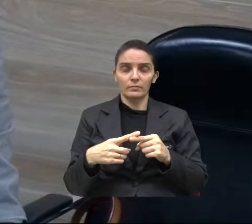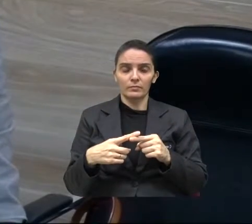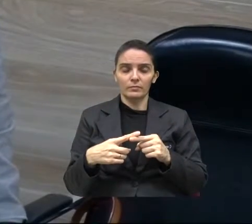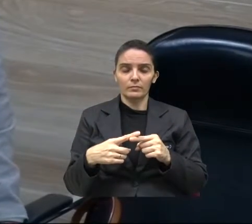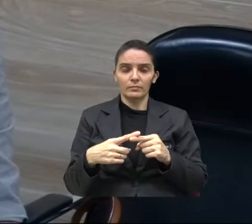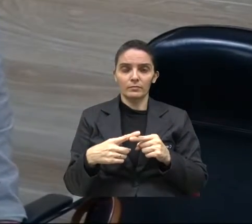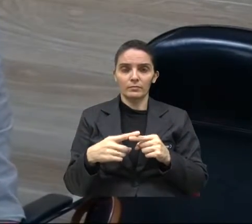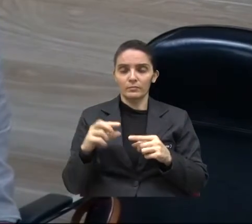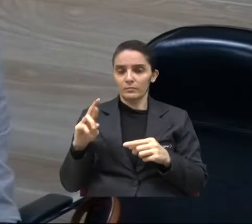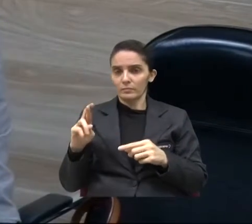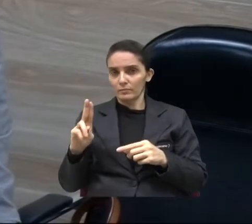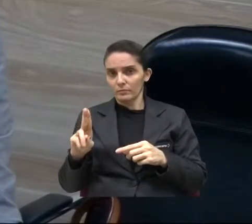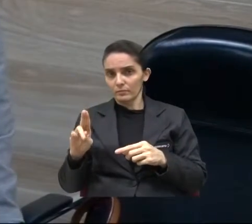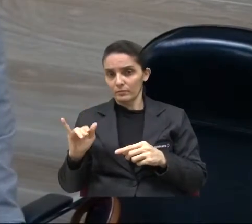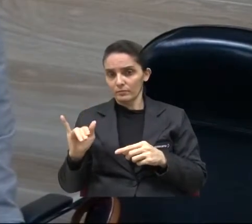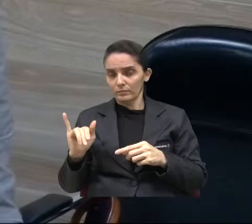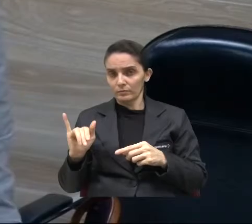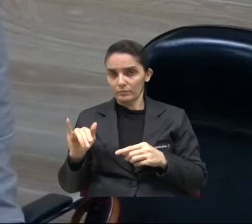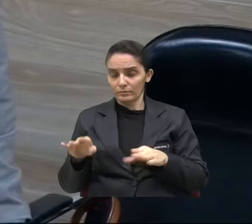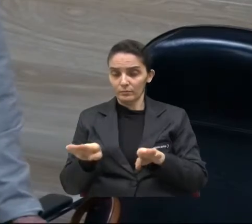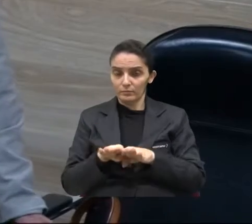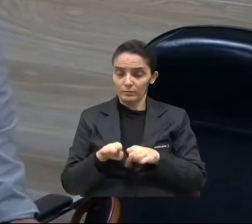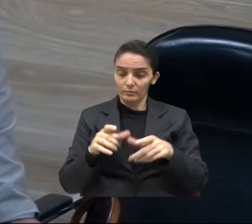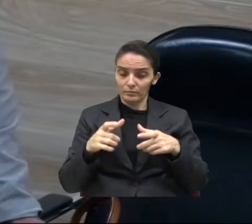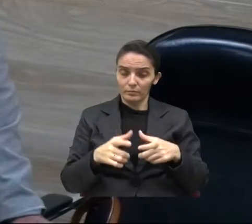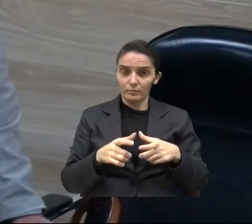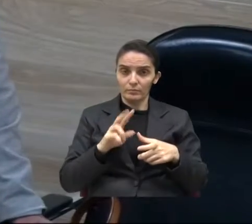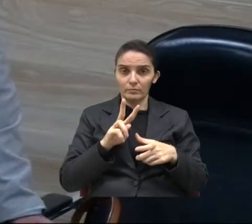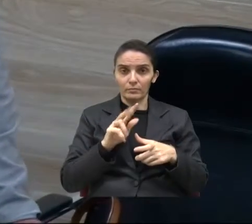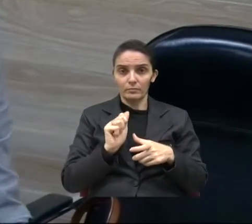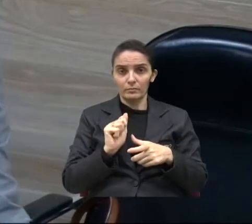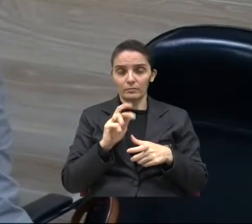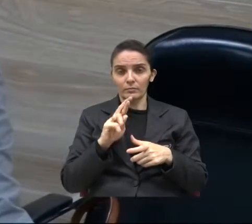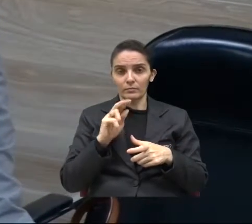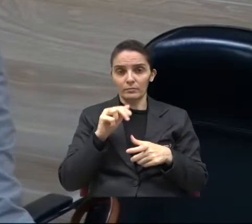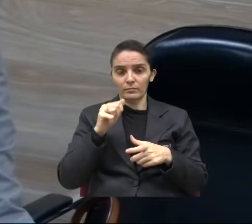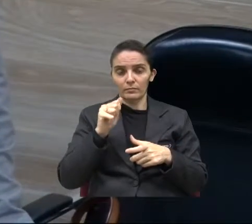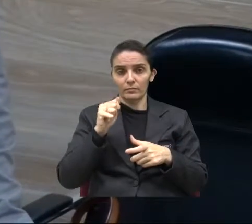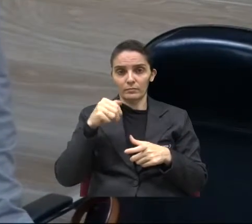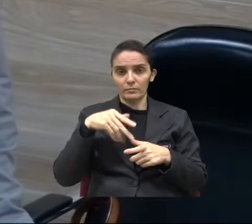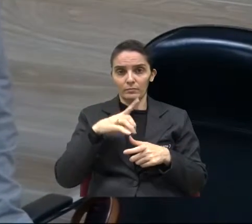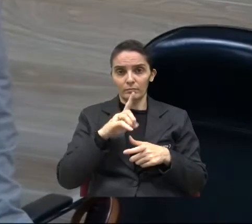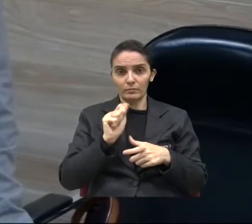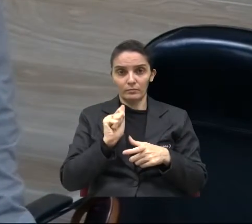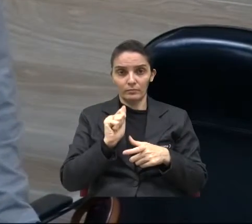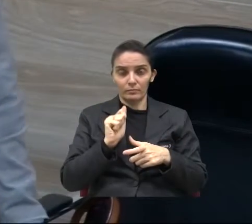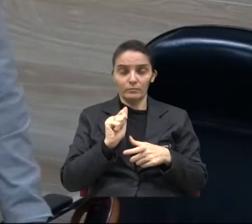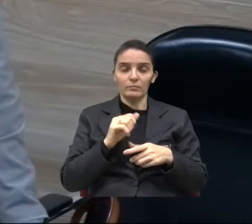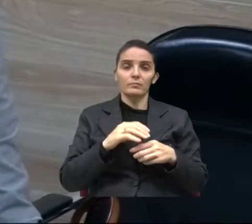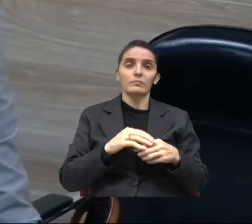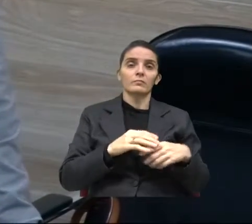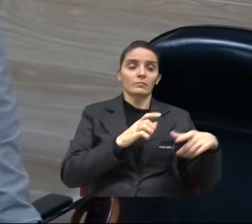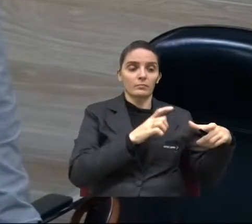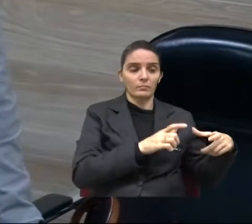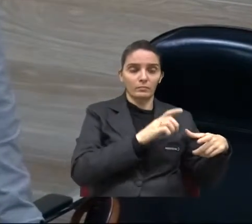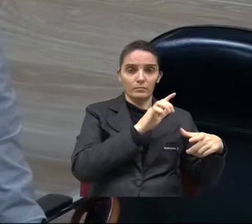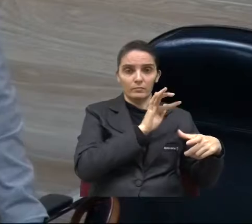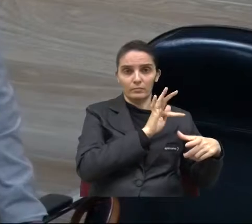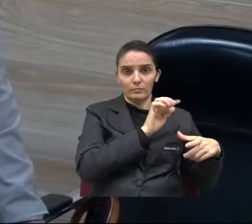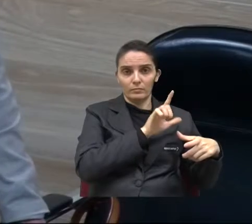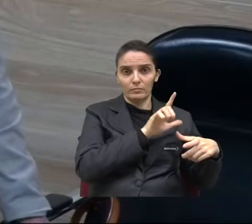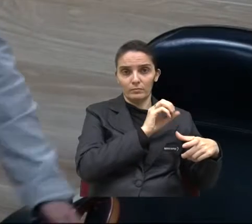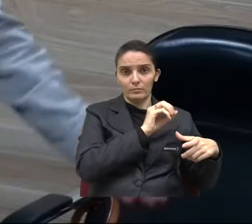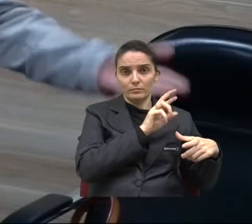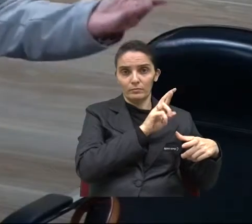o Rubi e o Varandas, temos problema naquele. Onde eu moro, no Jardim Florença,